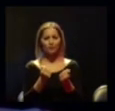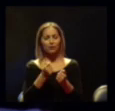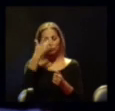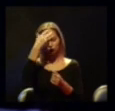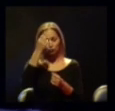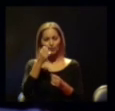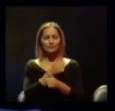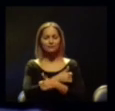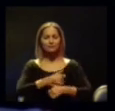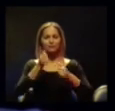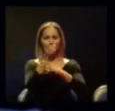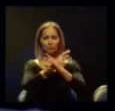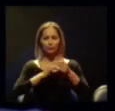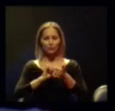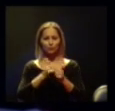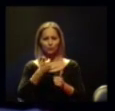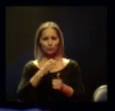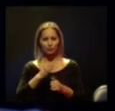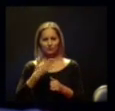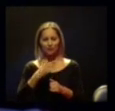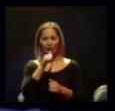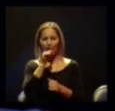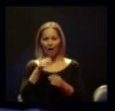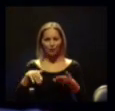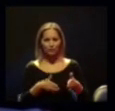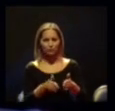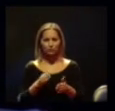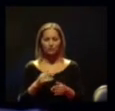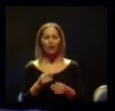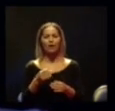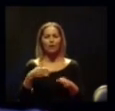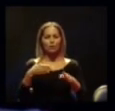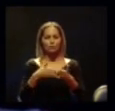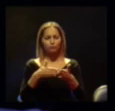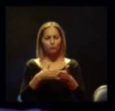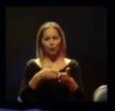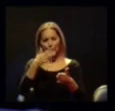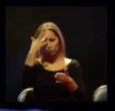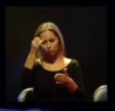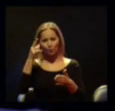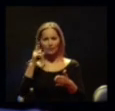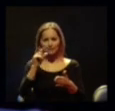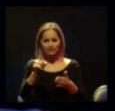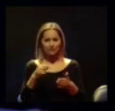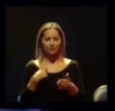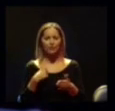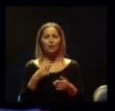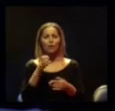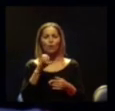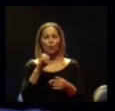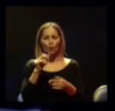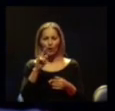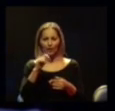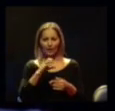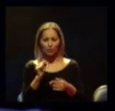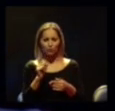Desporto 2016, às Águas do Sado, à Administração de Esportes de Setúbal e Sesimbra, ao Centro Comercial Alegro, à